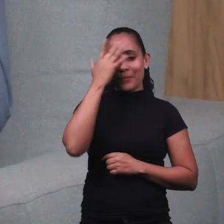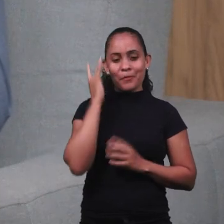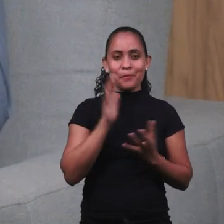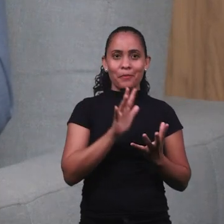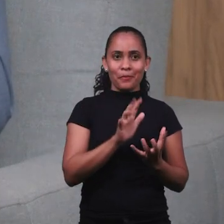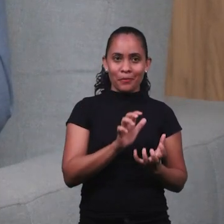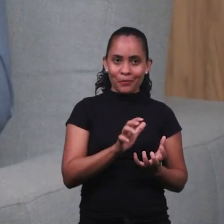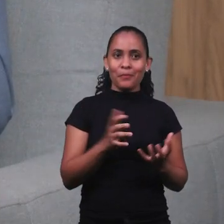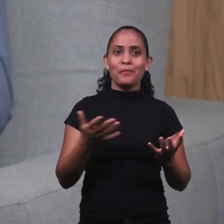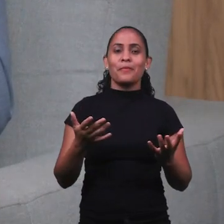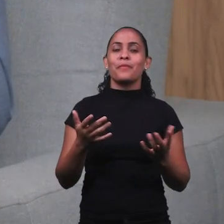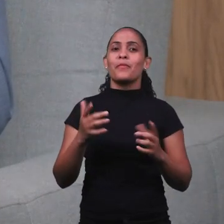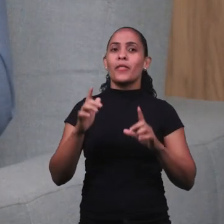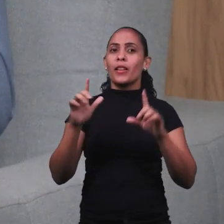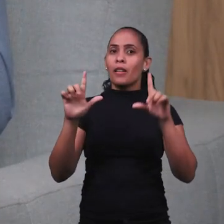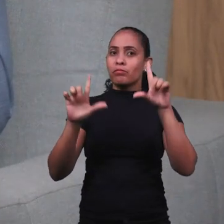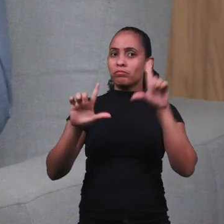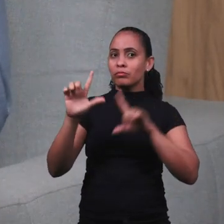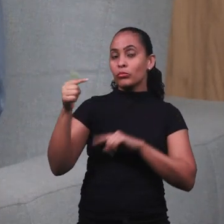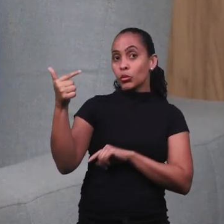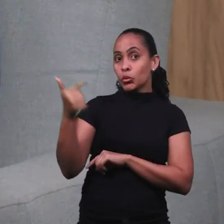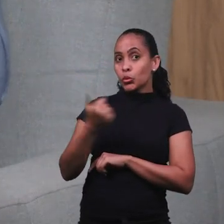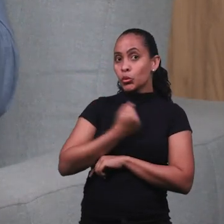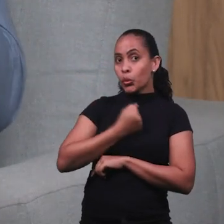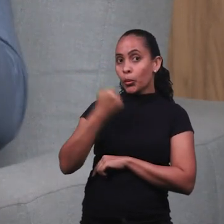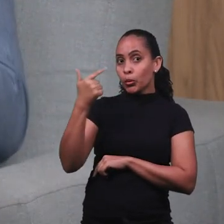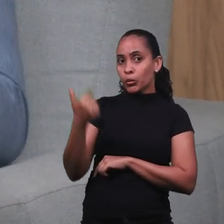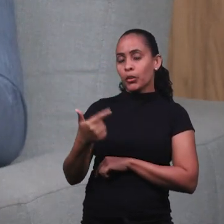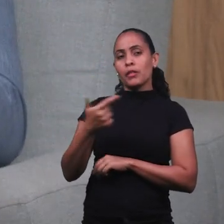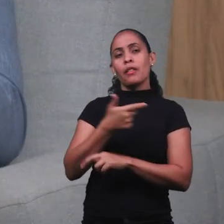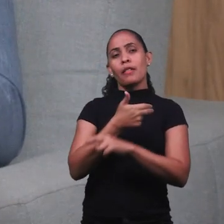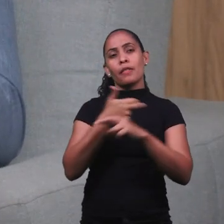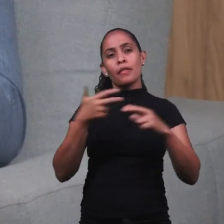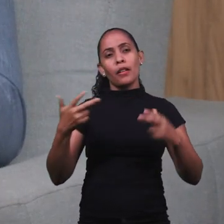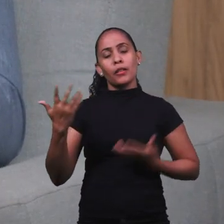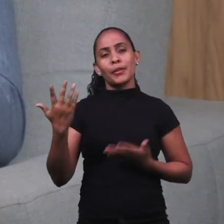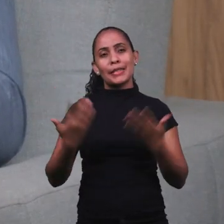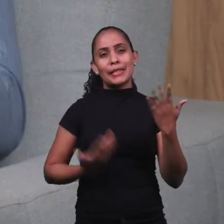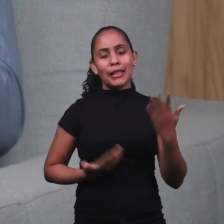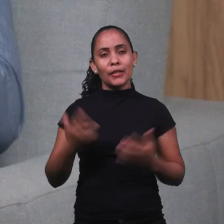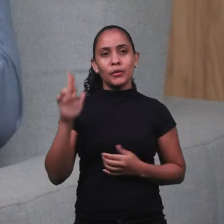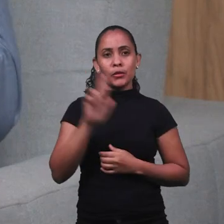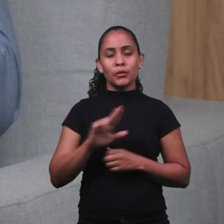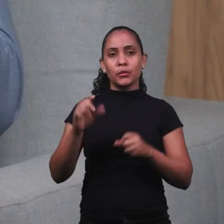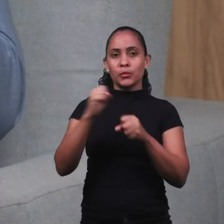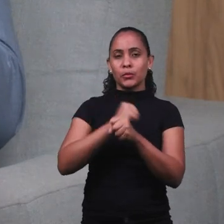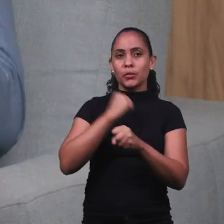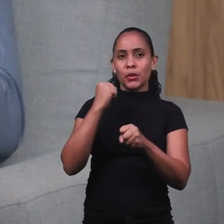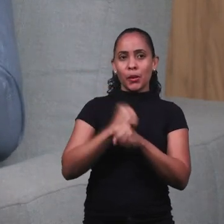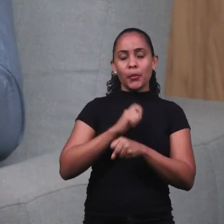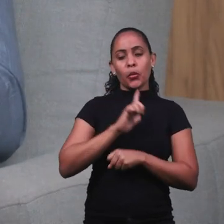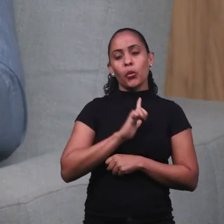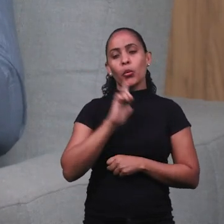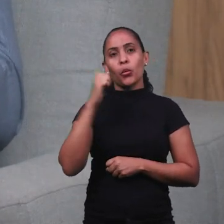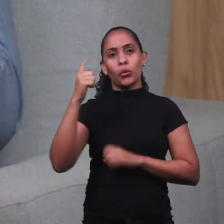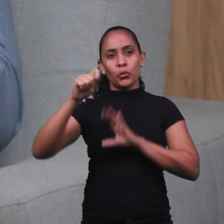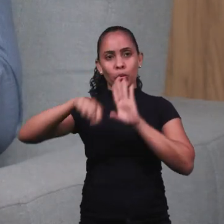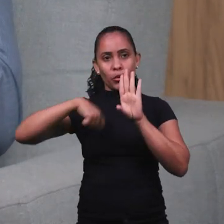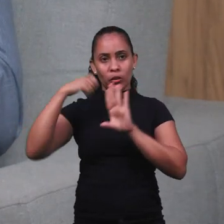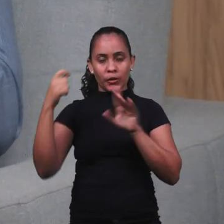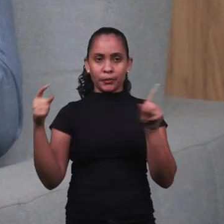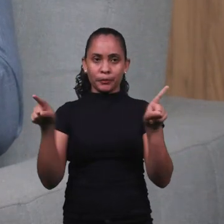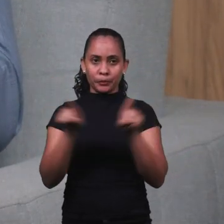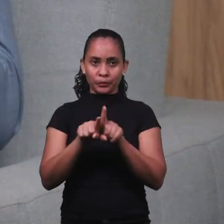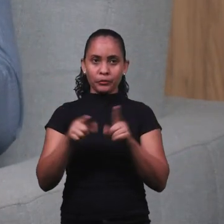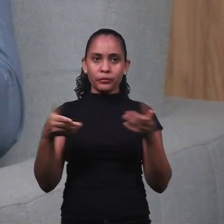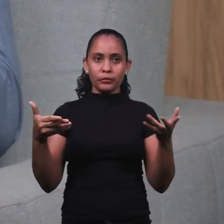parte 2. Porque nós temos muitos irmãos que são usados na obra, chegaram outros vídeos e nós vamos fazer